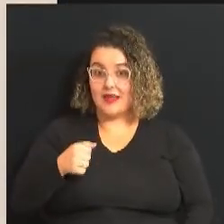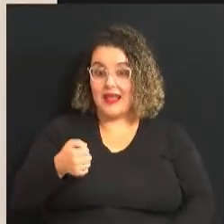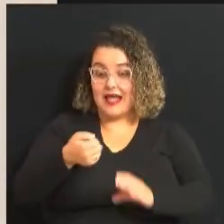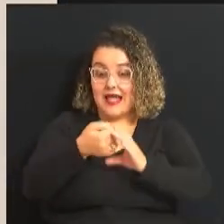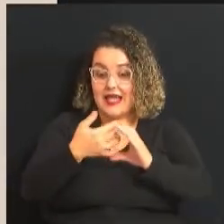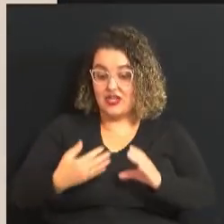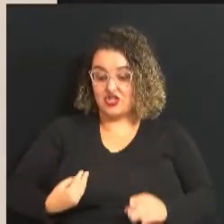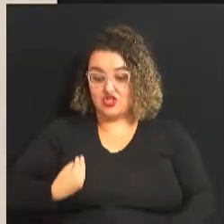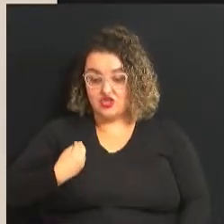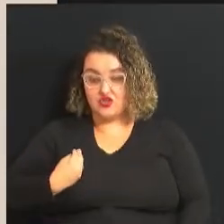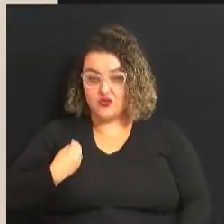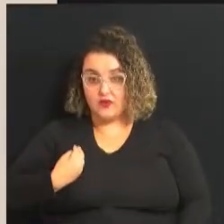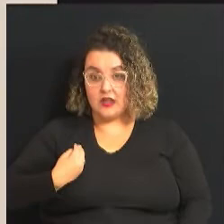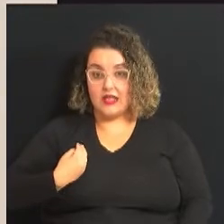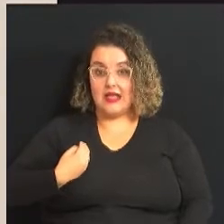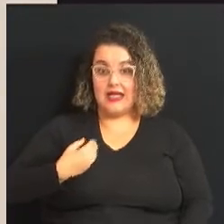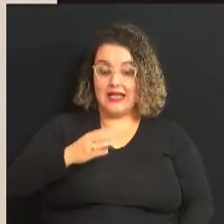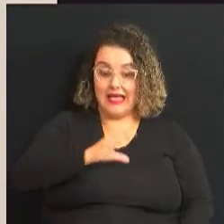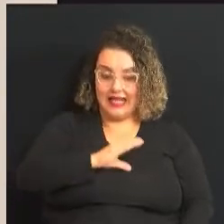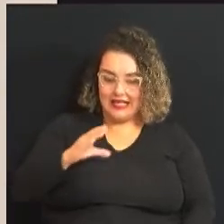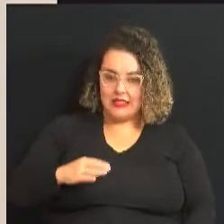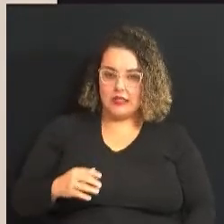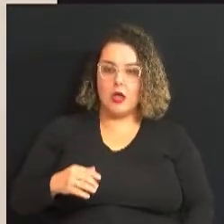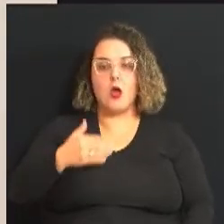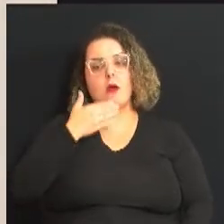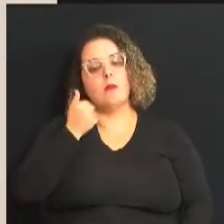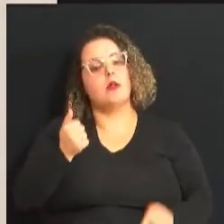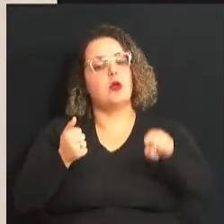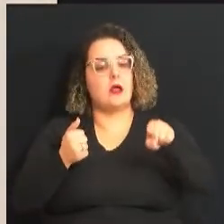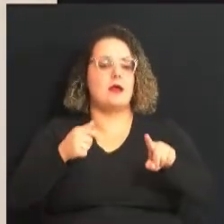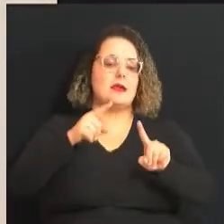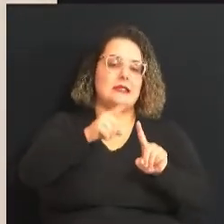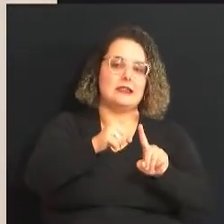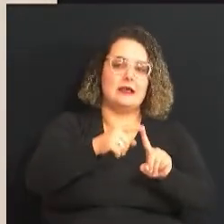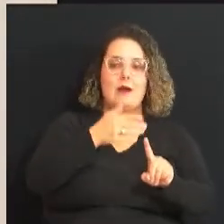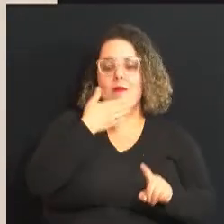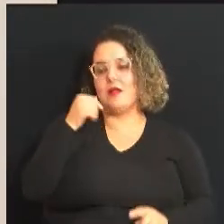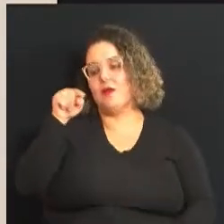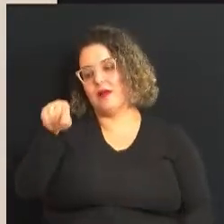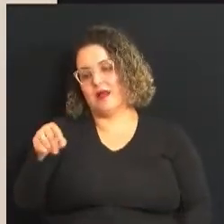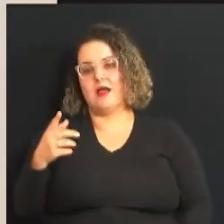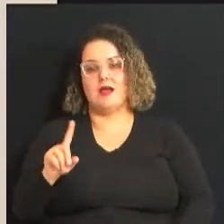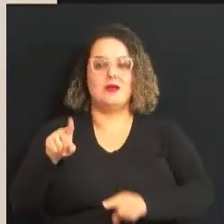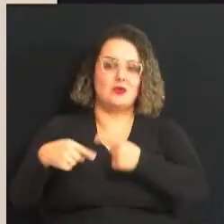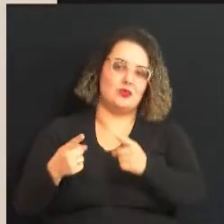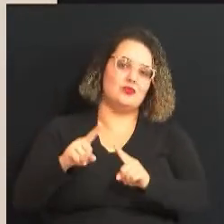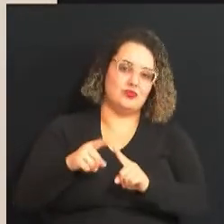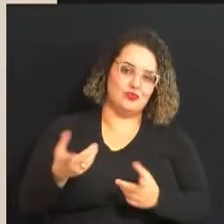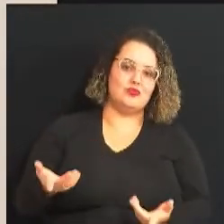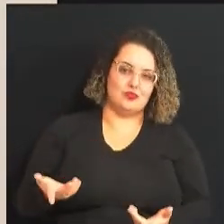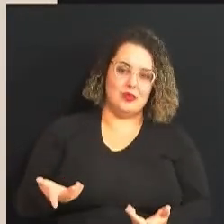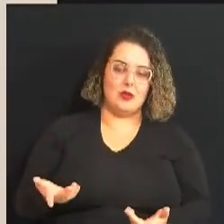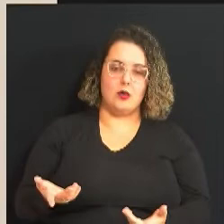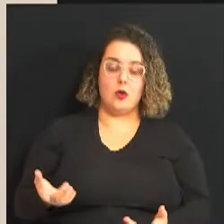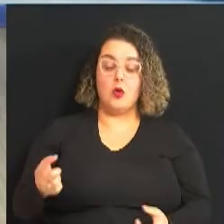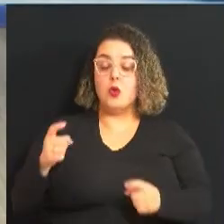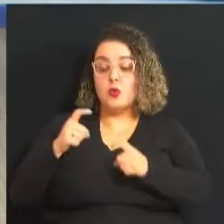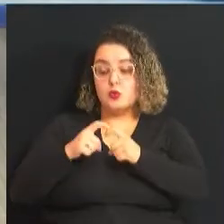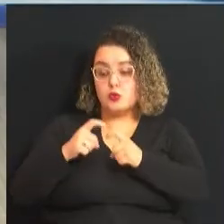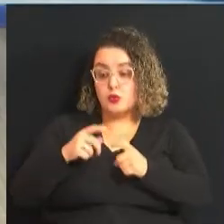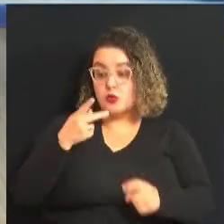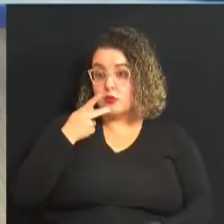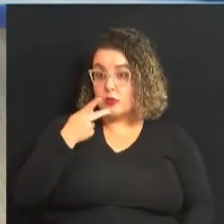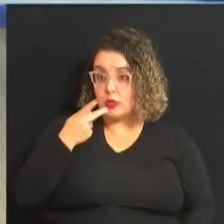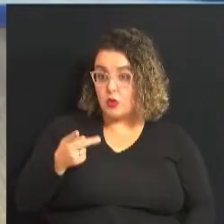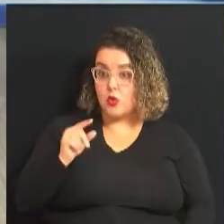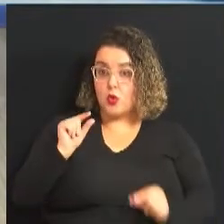característica clínica dela, fala, não, é melhor usar esse tipo ou é melhor usar aquele outro tipo. Doutora, a gente falou então um pouquinho